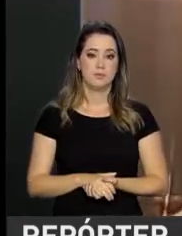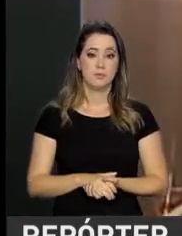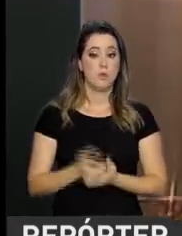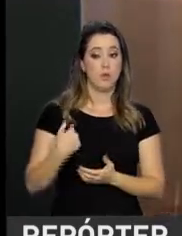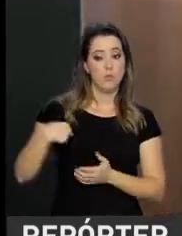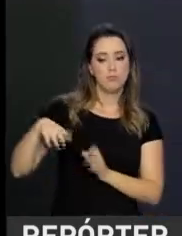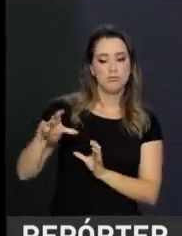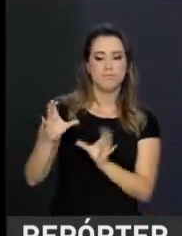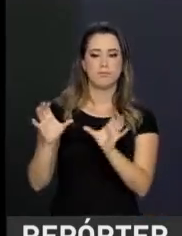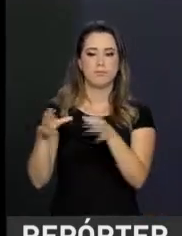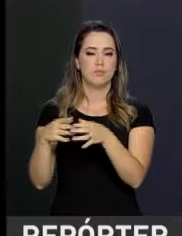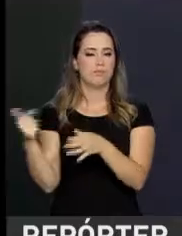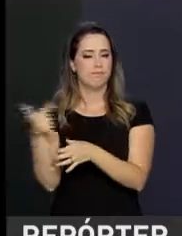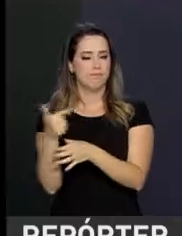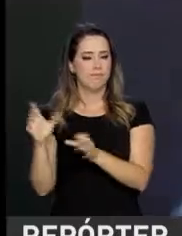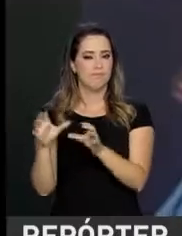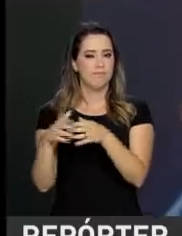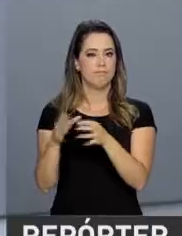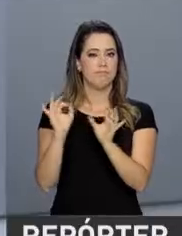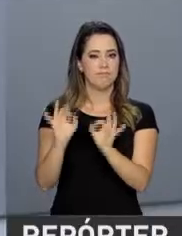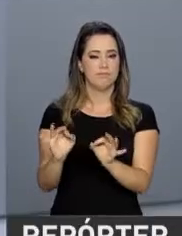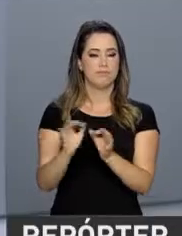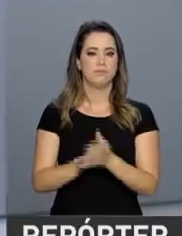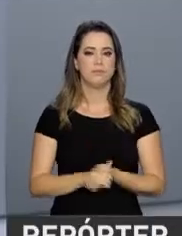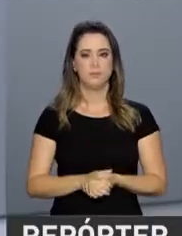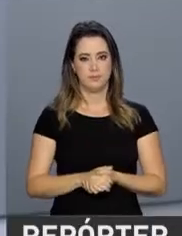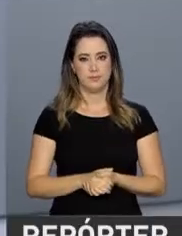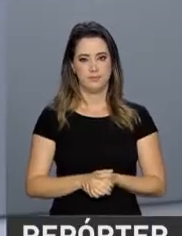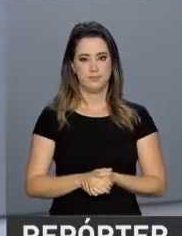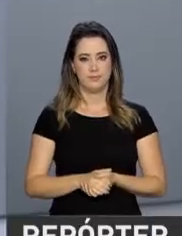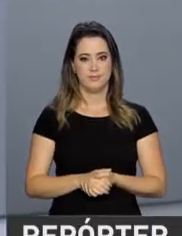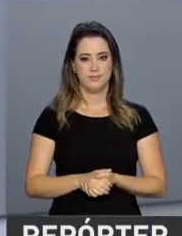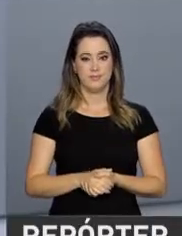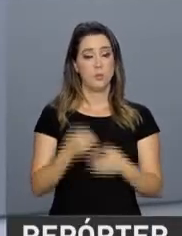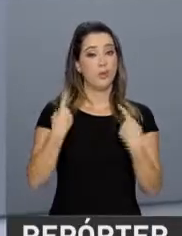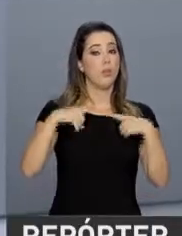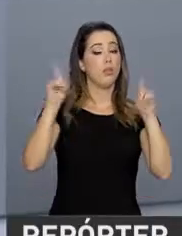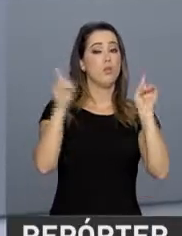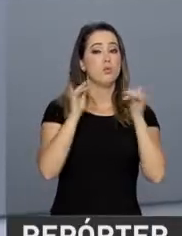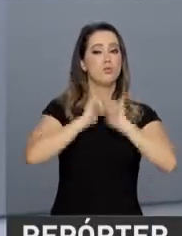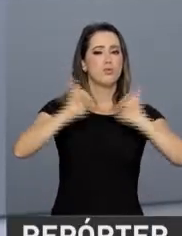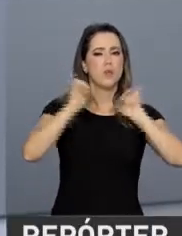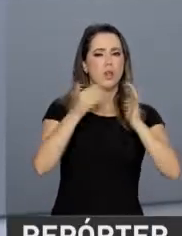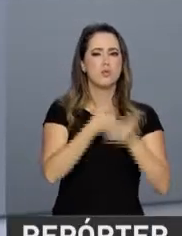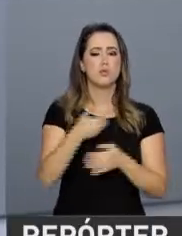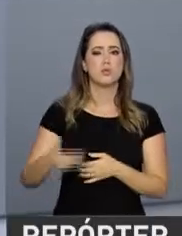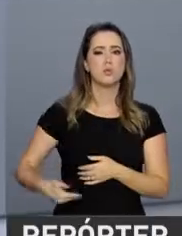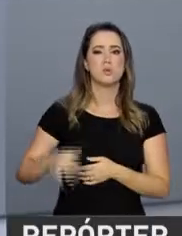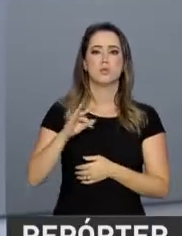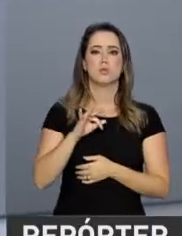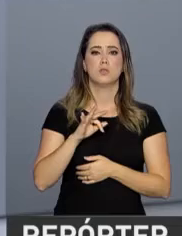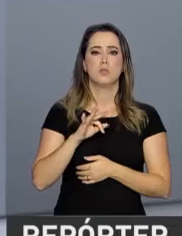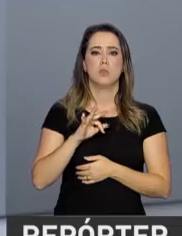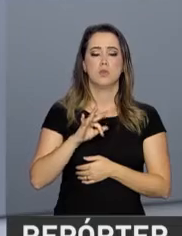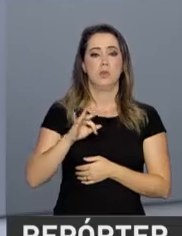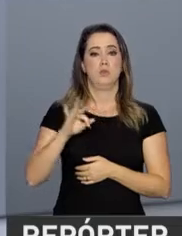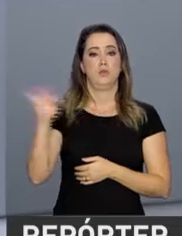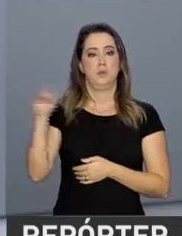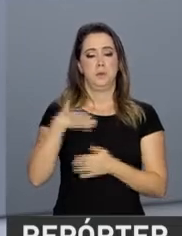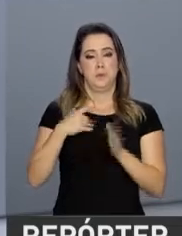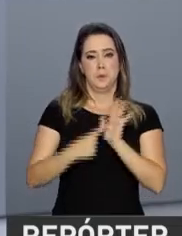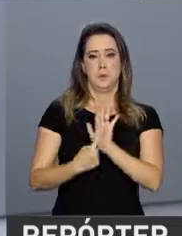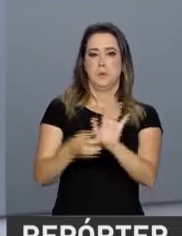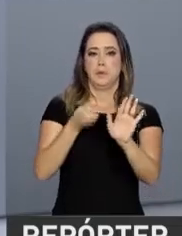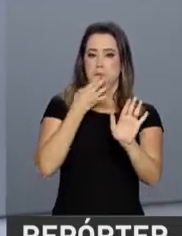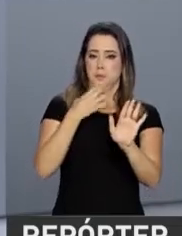passei pro cinto do dados divulgados pelo governo mostram que a boa gestão das